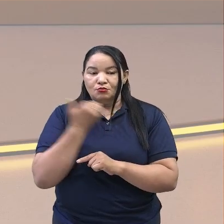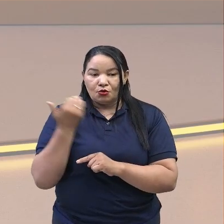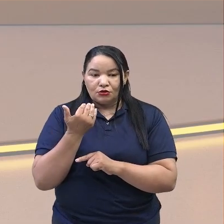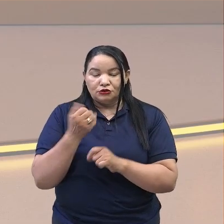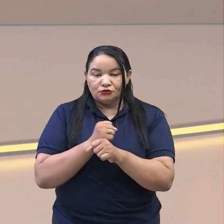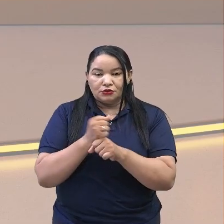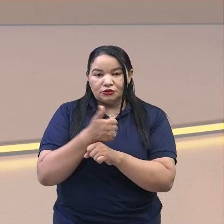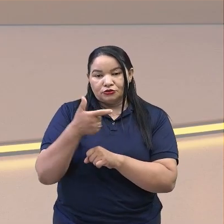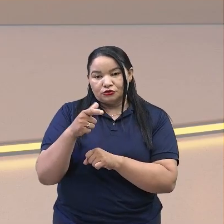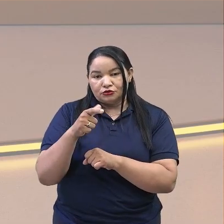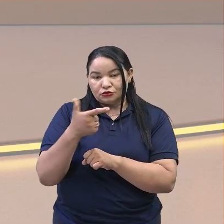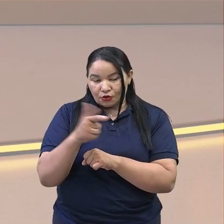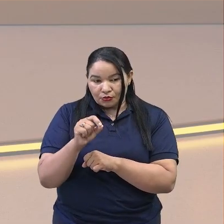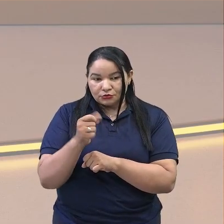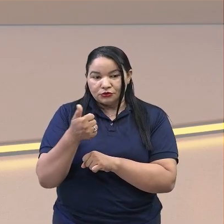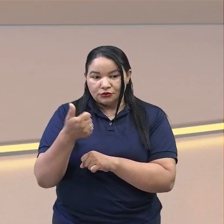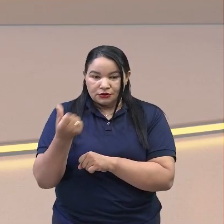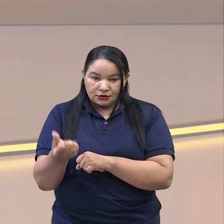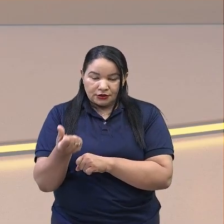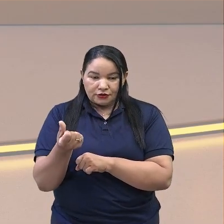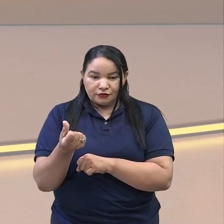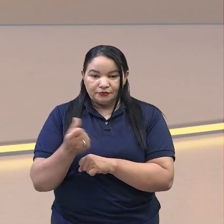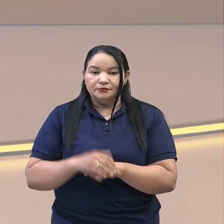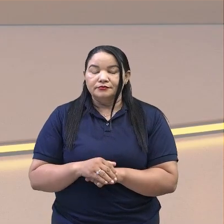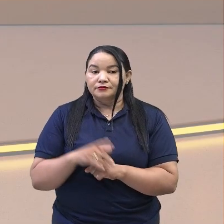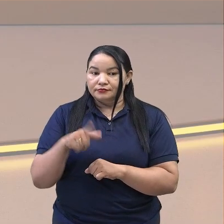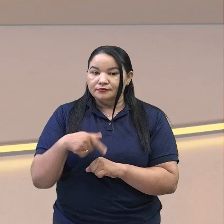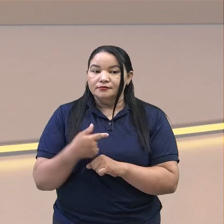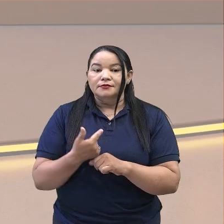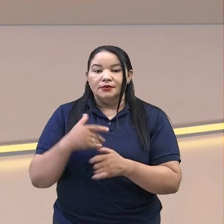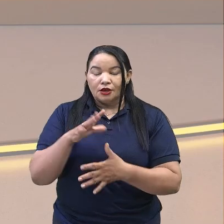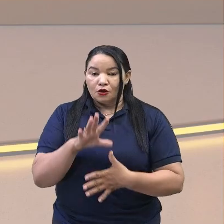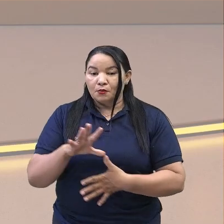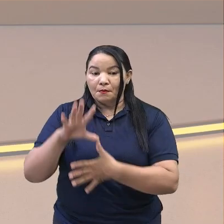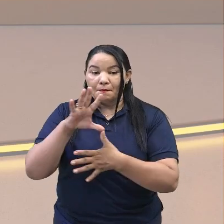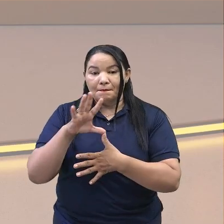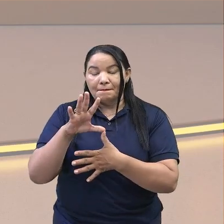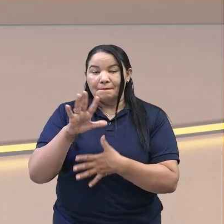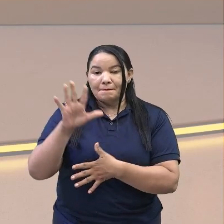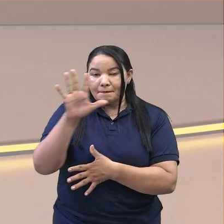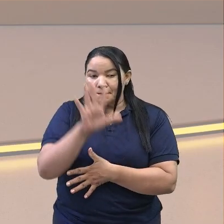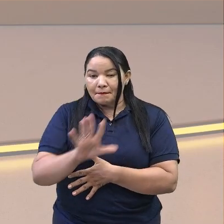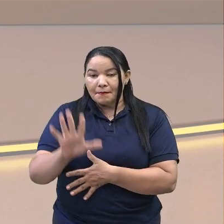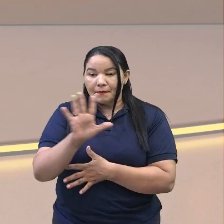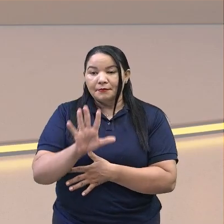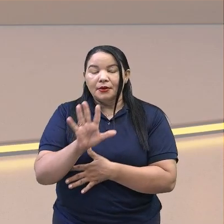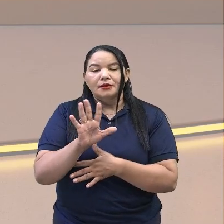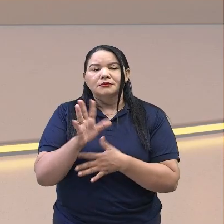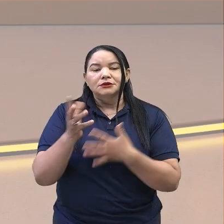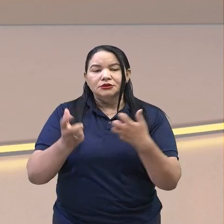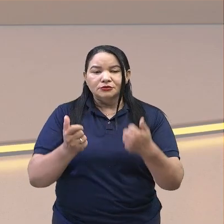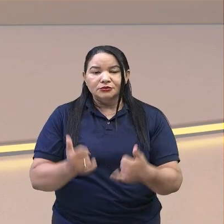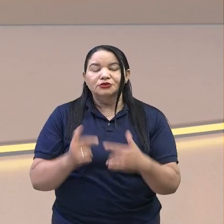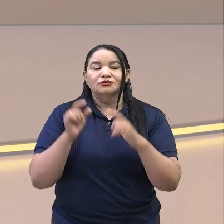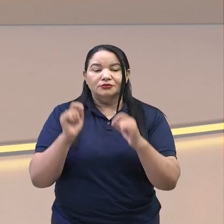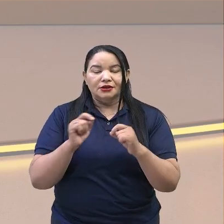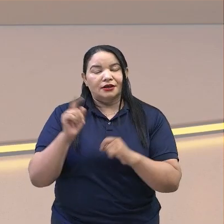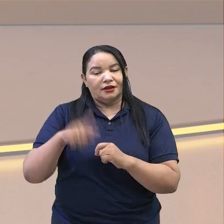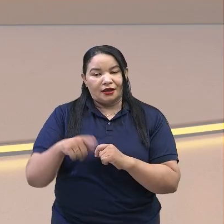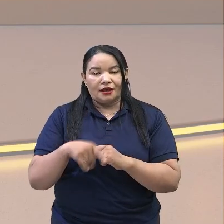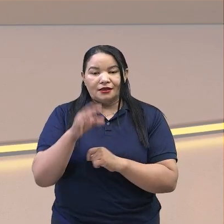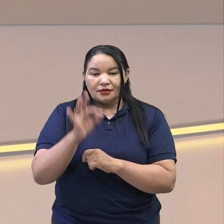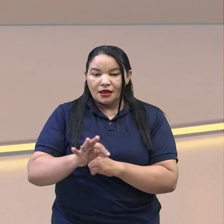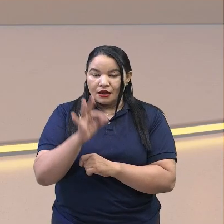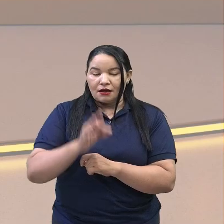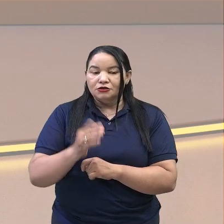tá? Então, o título do nosso mapa é esse, taxa de mortalidade em 2016. Então, do que esse mapa está tratando? De taxa de mortalidade. Esse